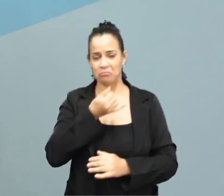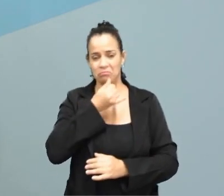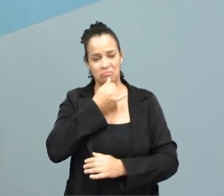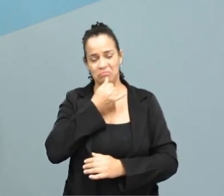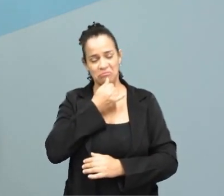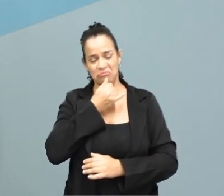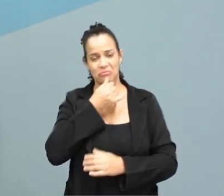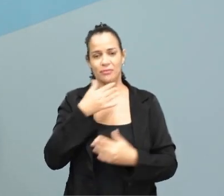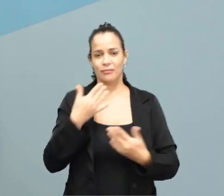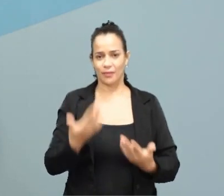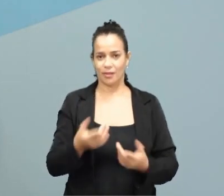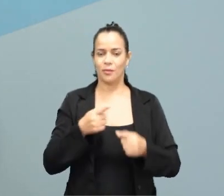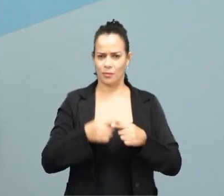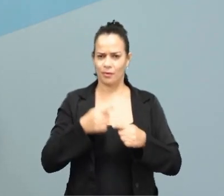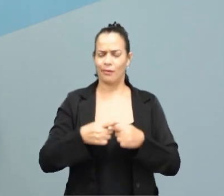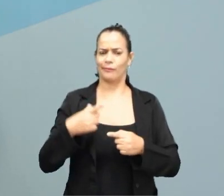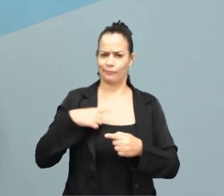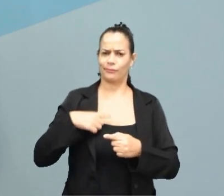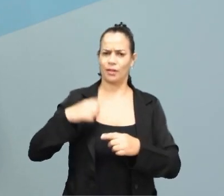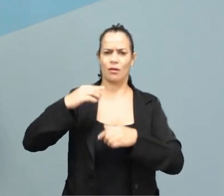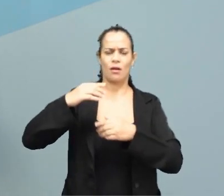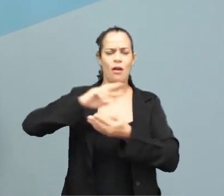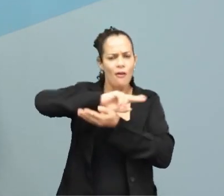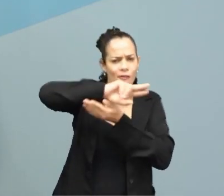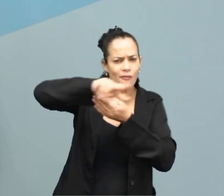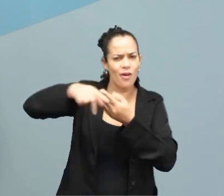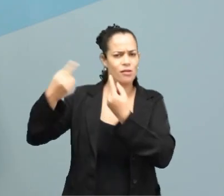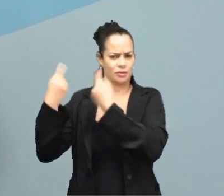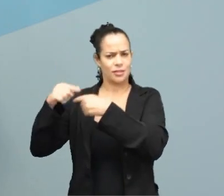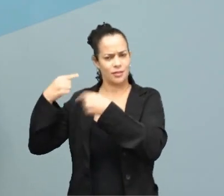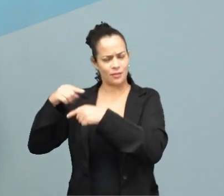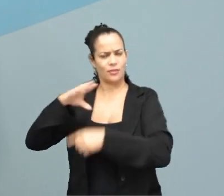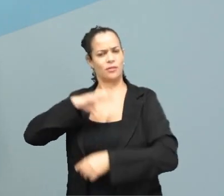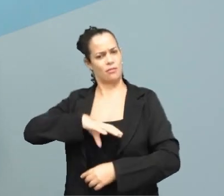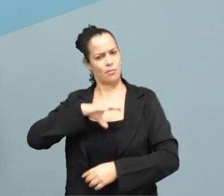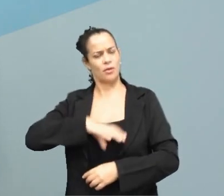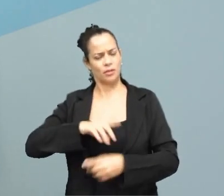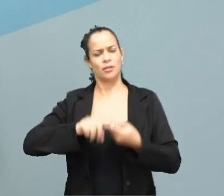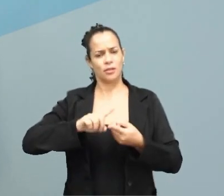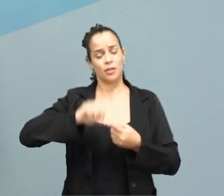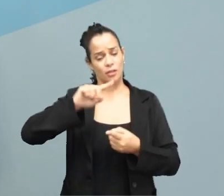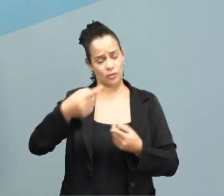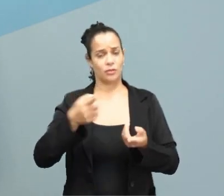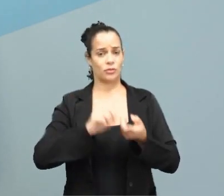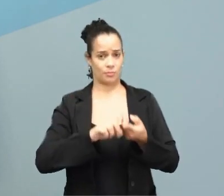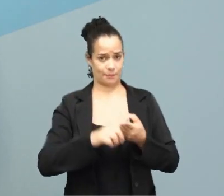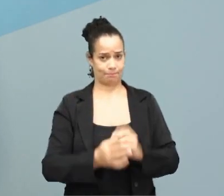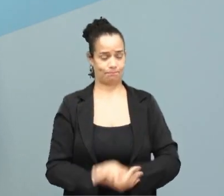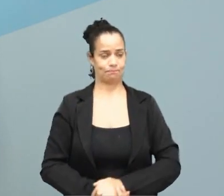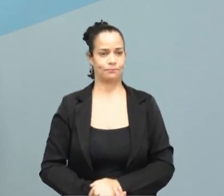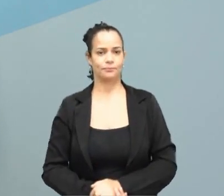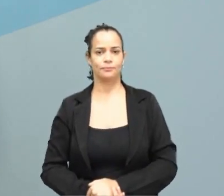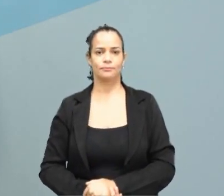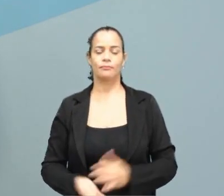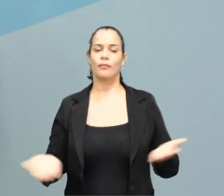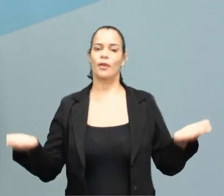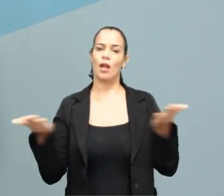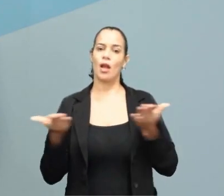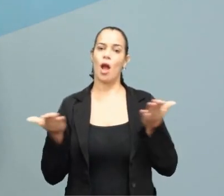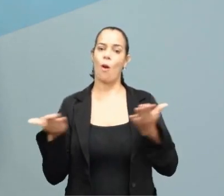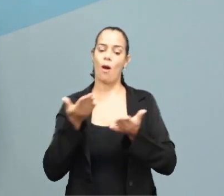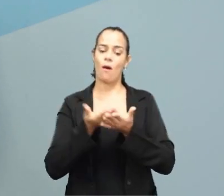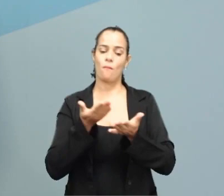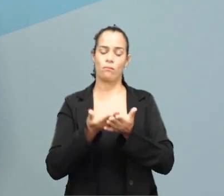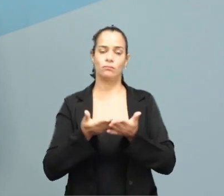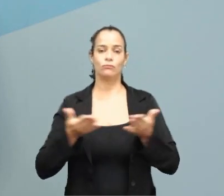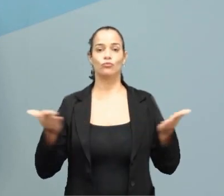vai ter muitos desafios. Não só na disciplina de língua portuguesa, mas nas outras também. Agora vamos para a nossa aula de